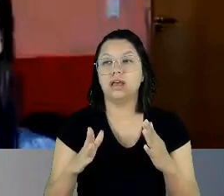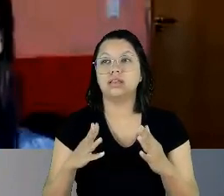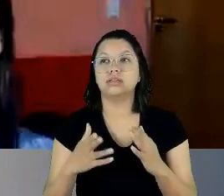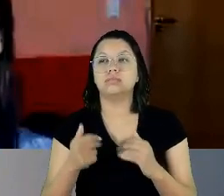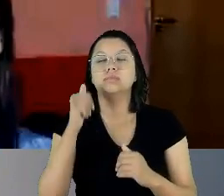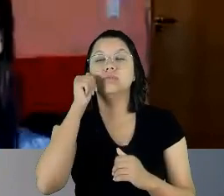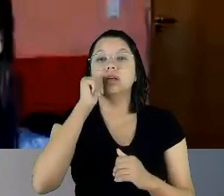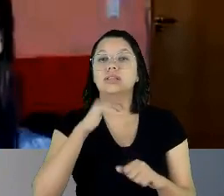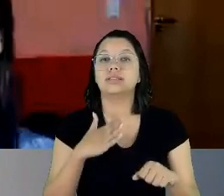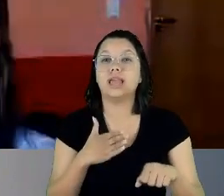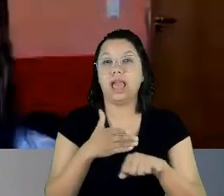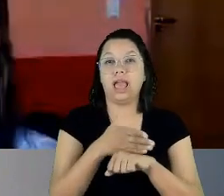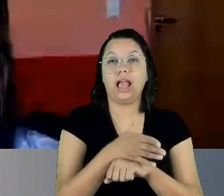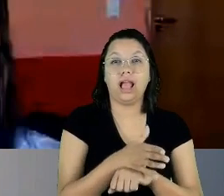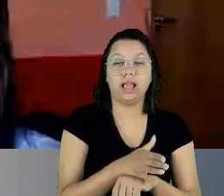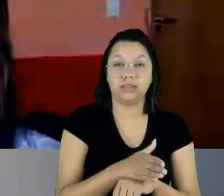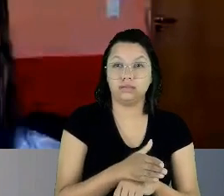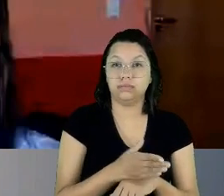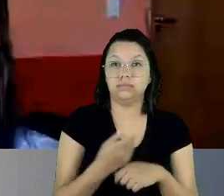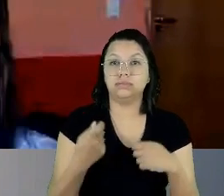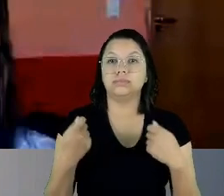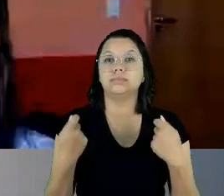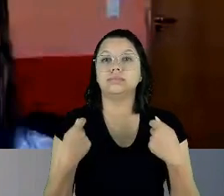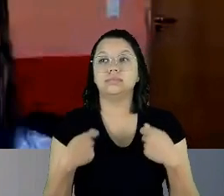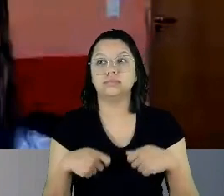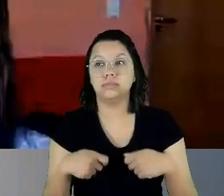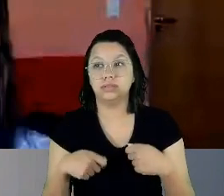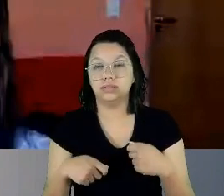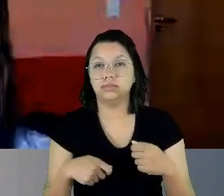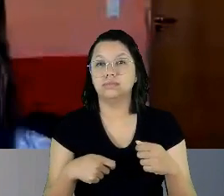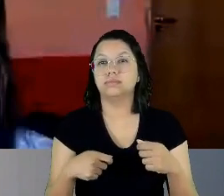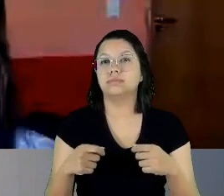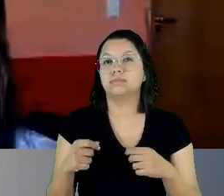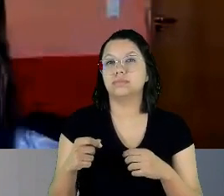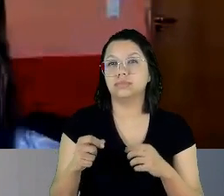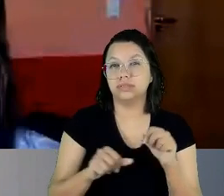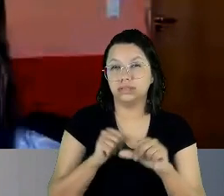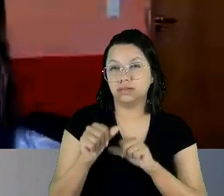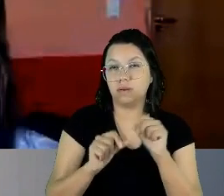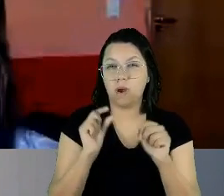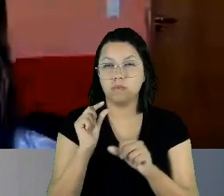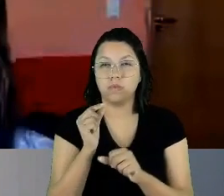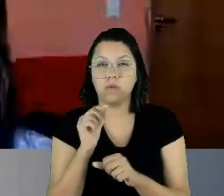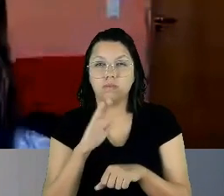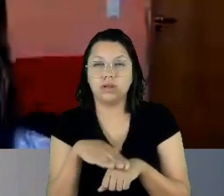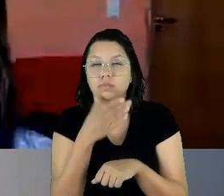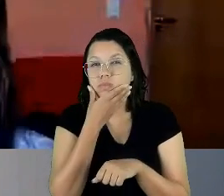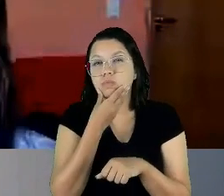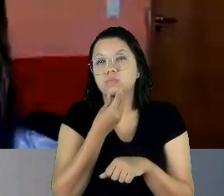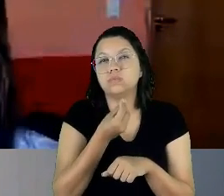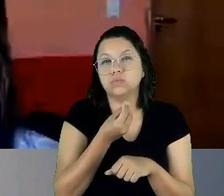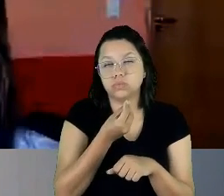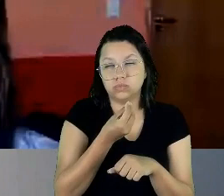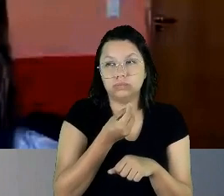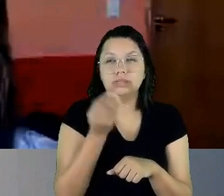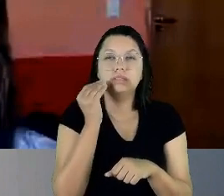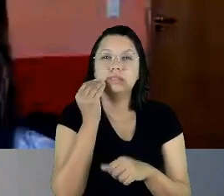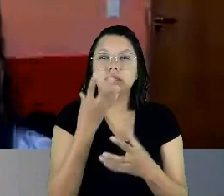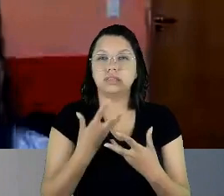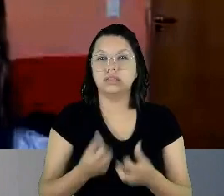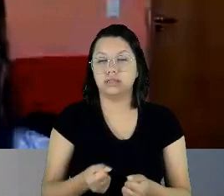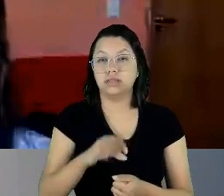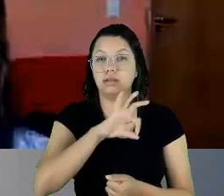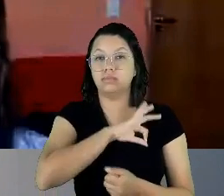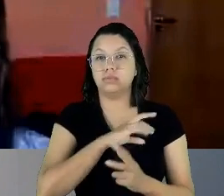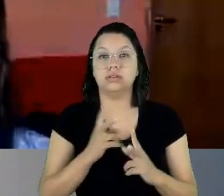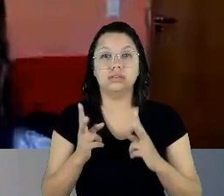nesse espaço, elas precisam entrar nessa dinâmica e tentar se masculinizar para ser aceitas nesses espaços. A